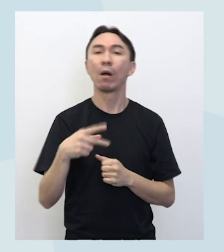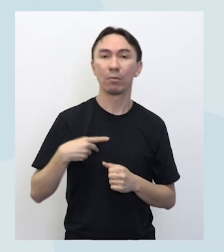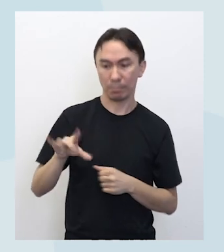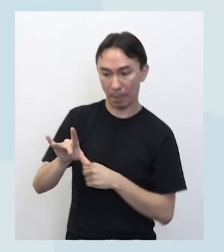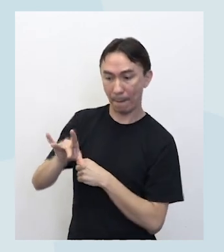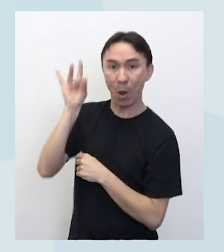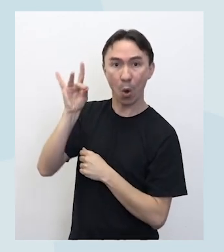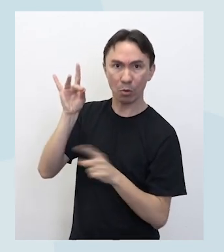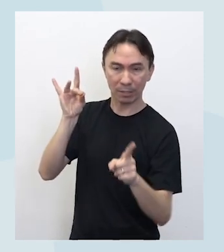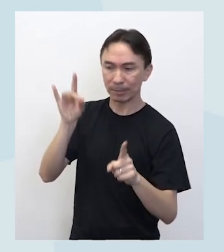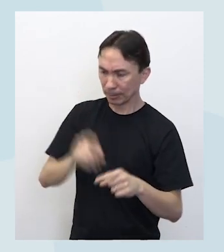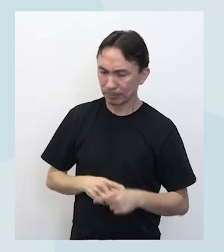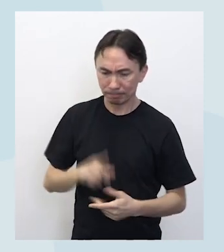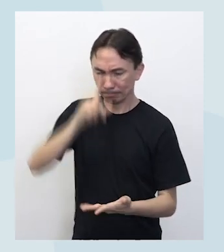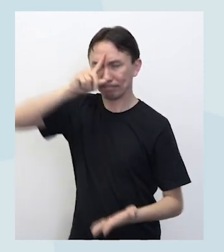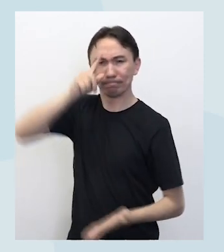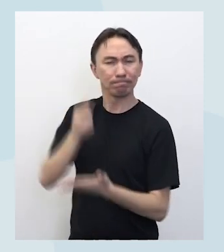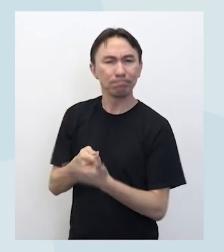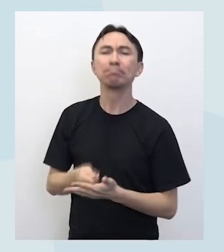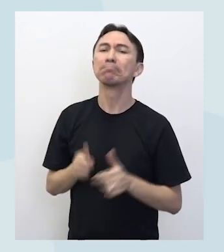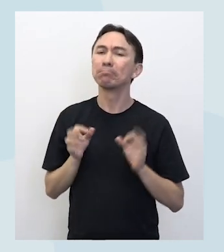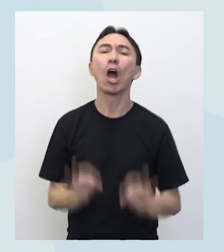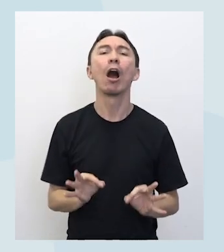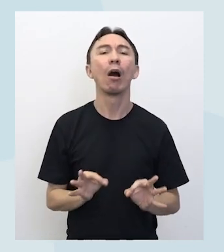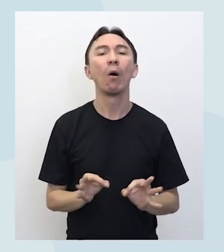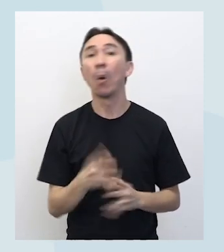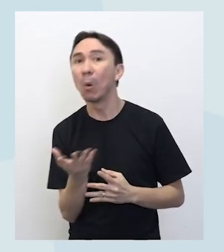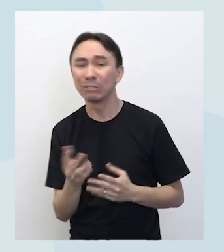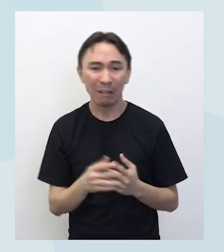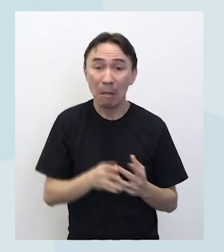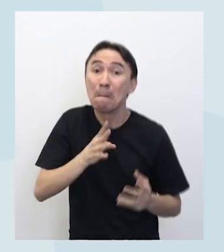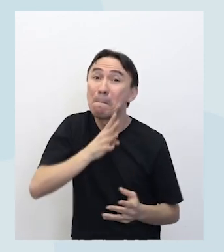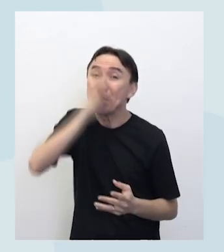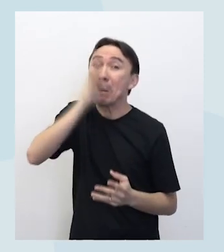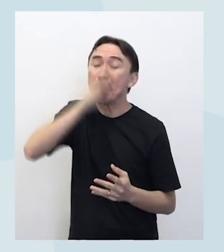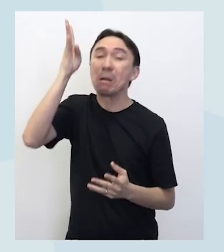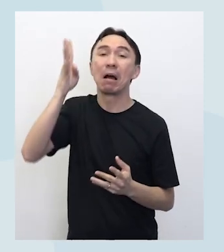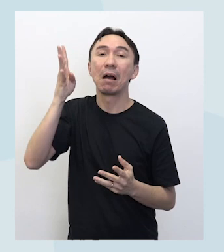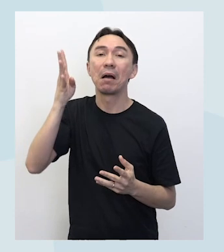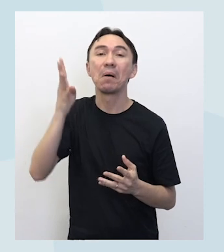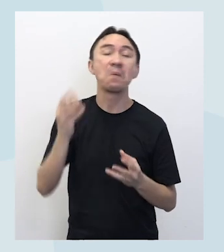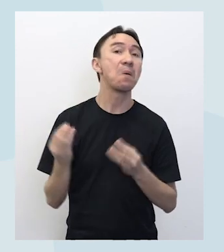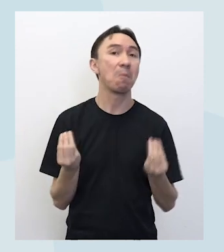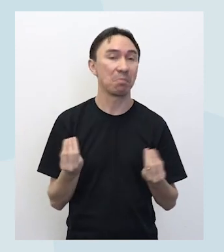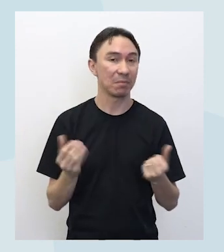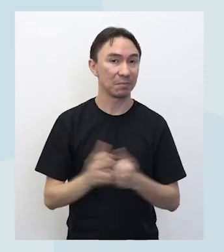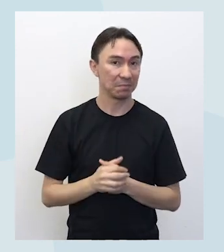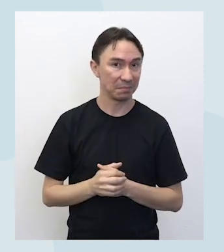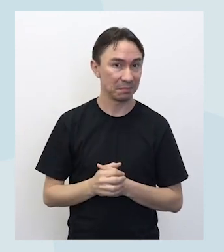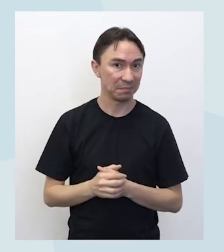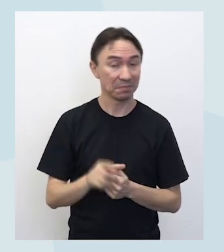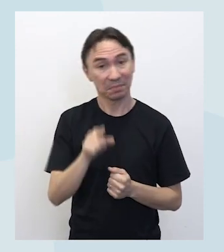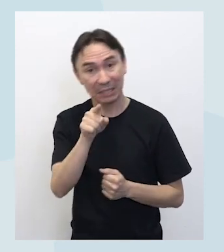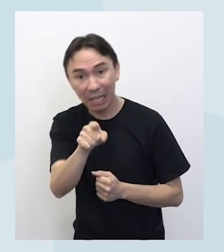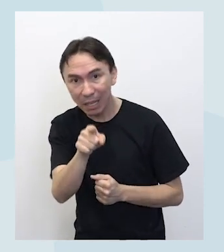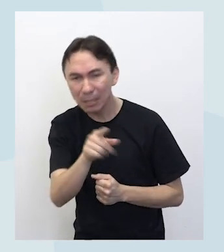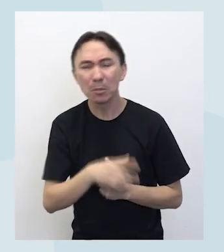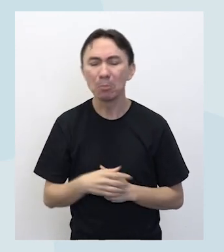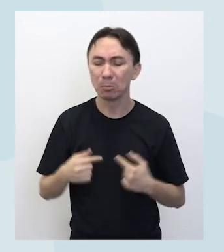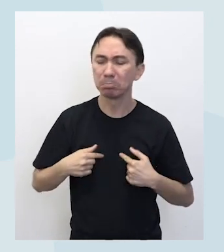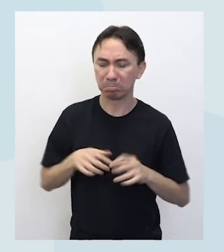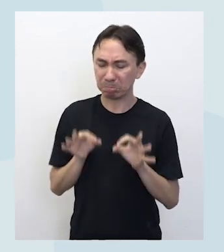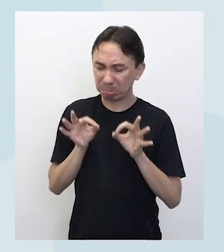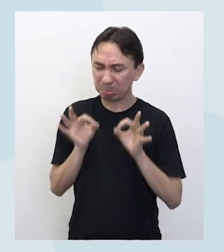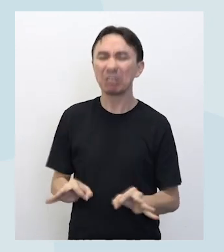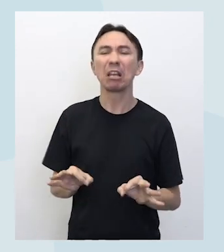escolhas ou age impulsivamente? Então pensa bem, você é uma pessoa segura,